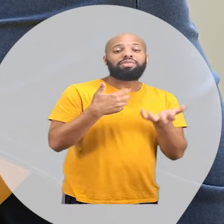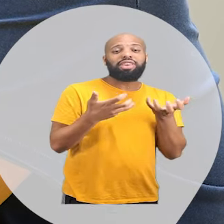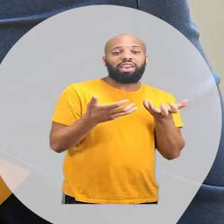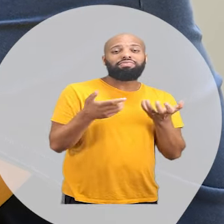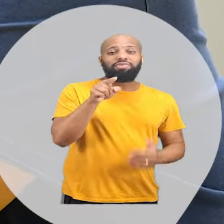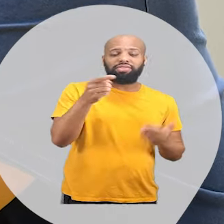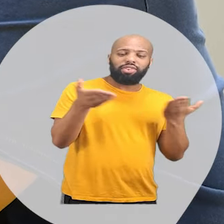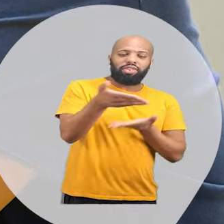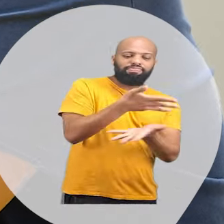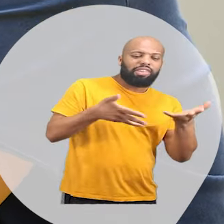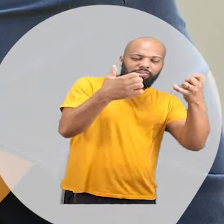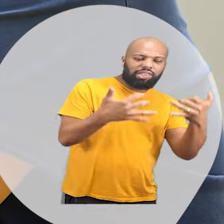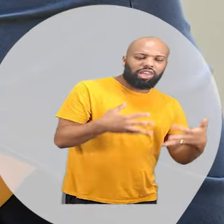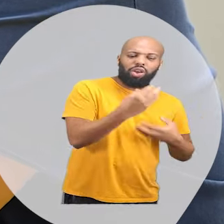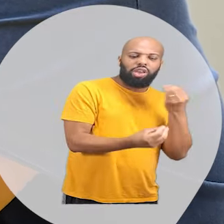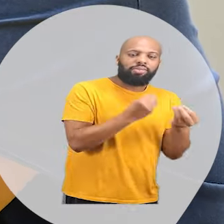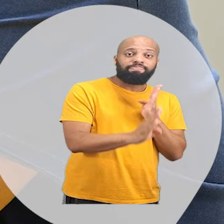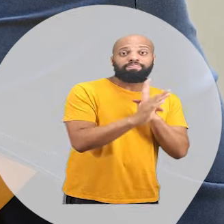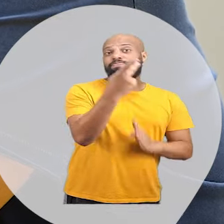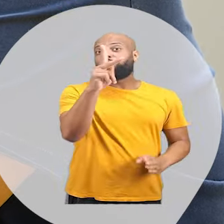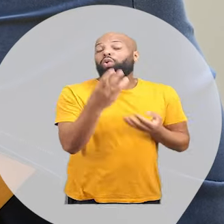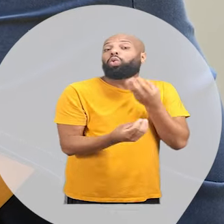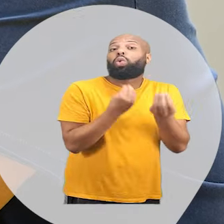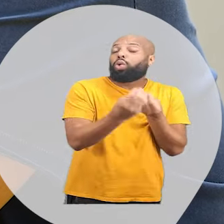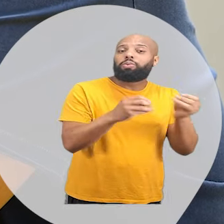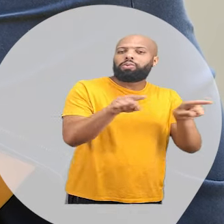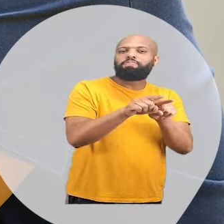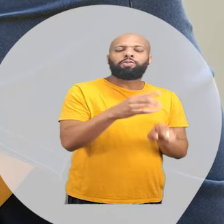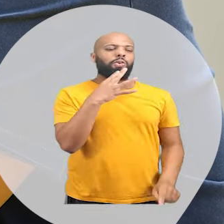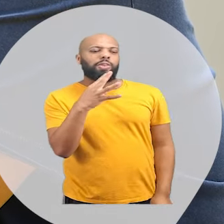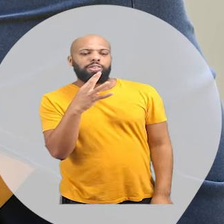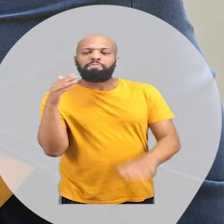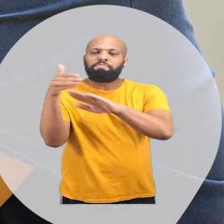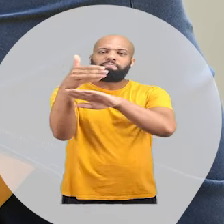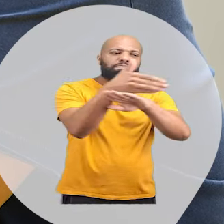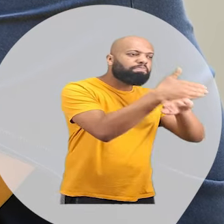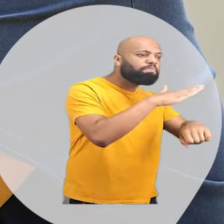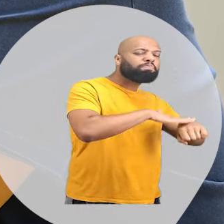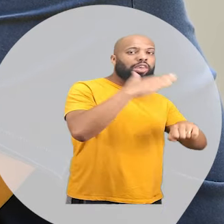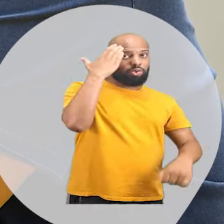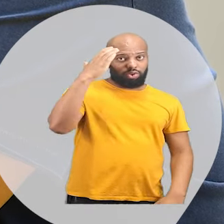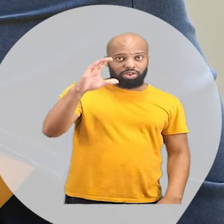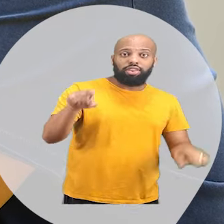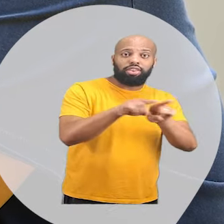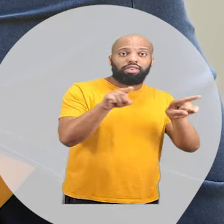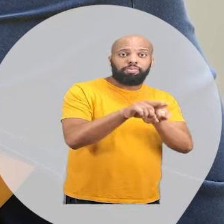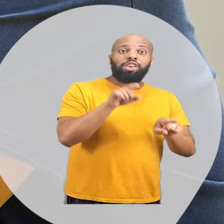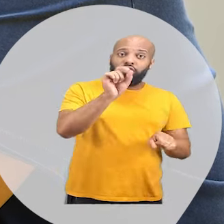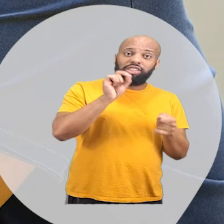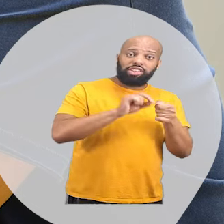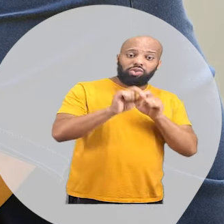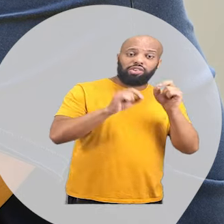queria que você partilhasse um pouquinho assim como que foi essa descoberta Como que você foi conhecendo mais Curitiba e se